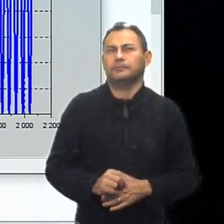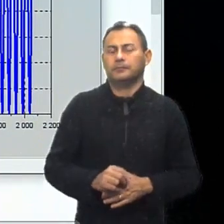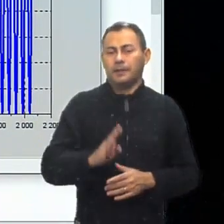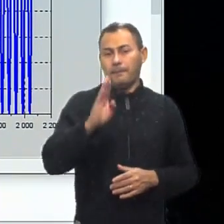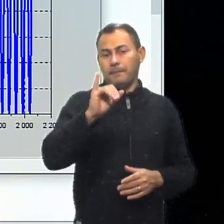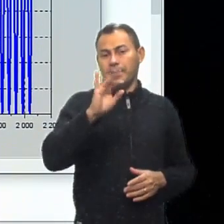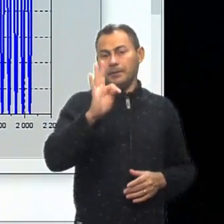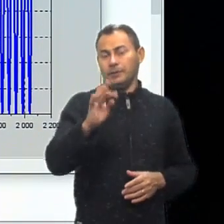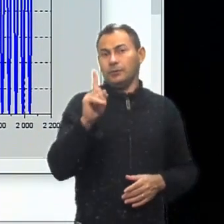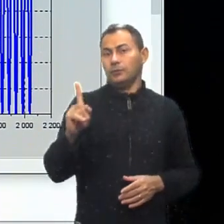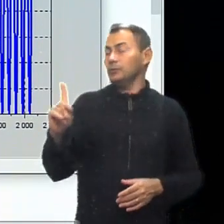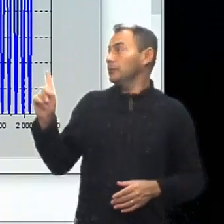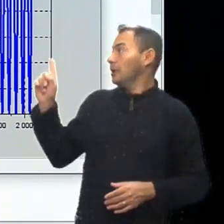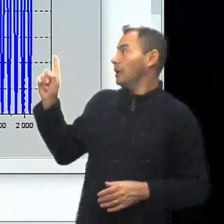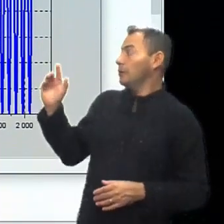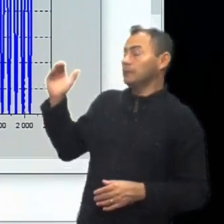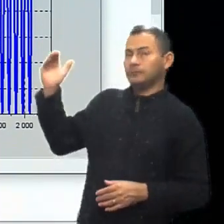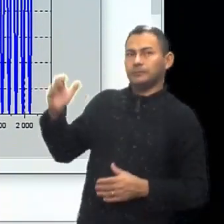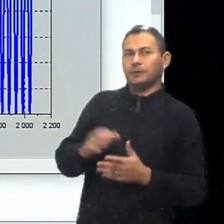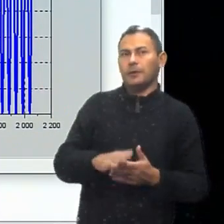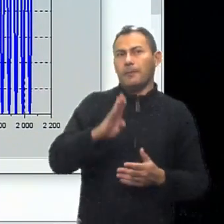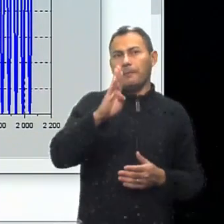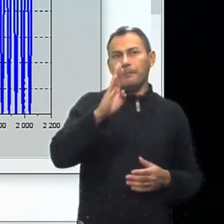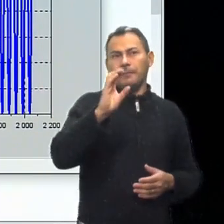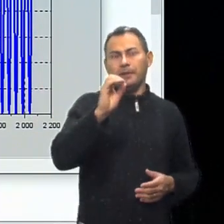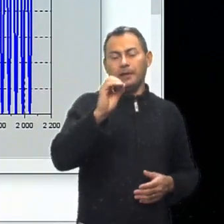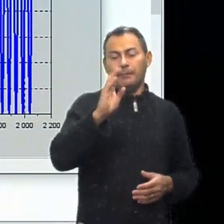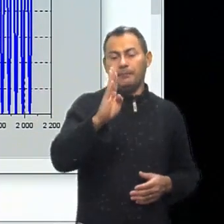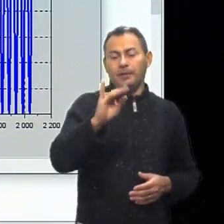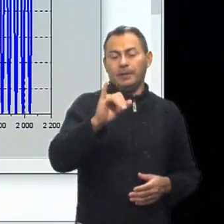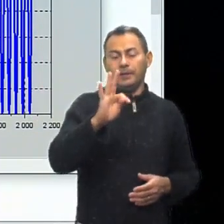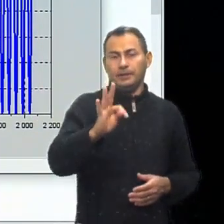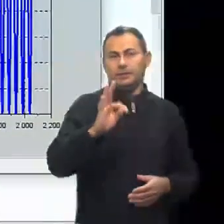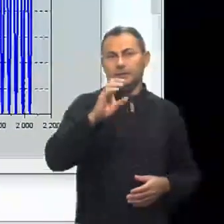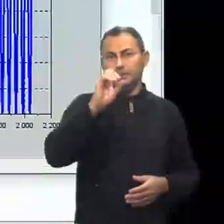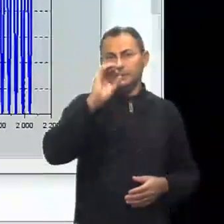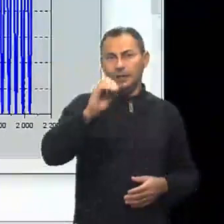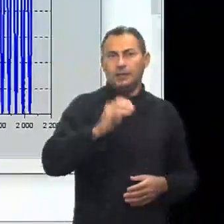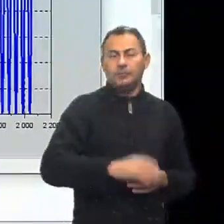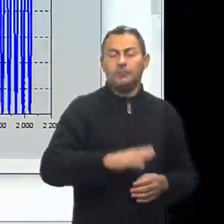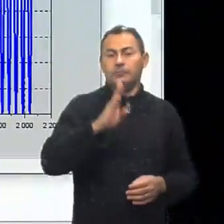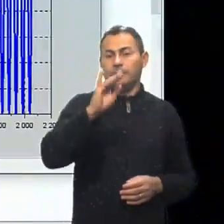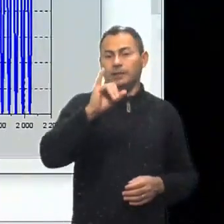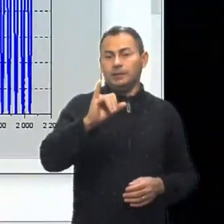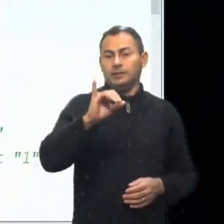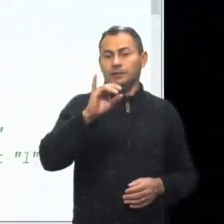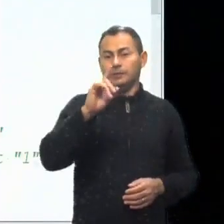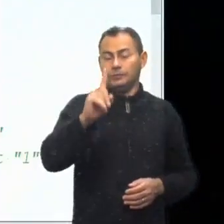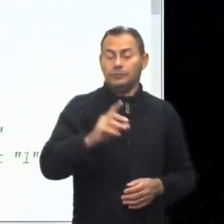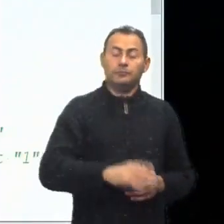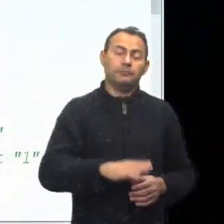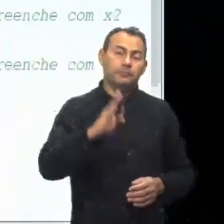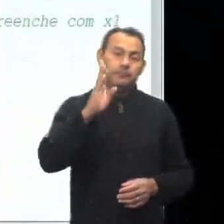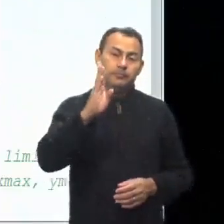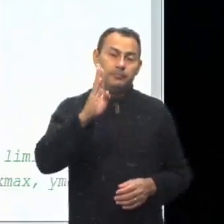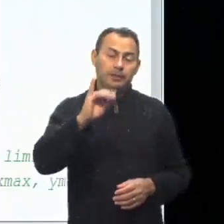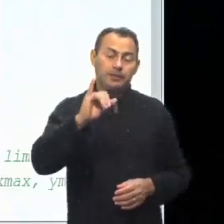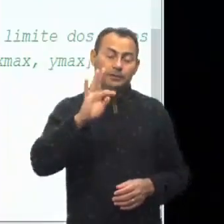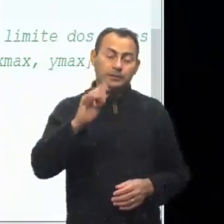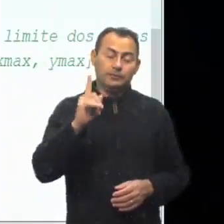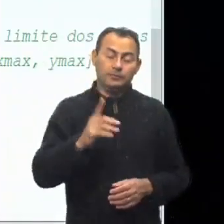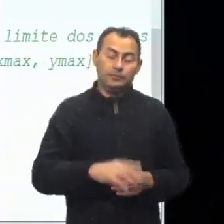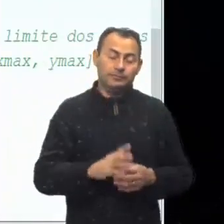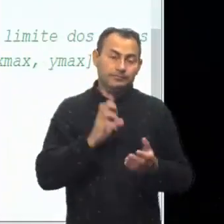bit 1, bit 0, bit 1 e bit 1. Para ter mais nítida essa diferença